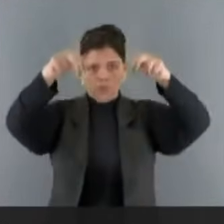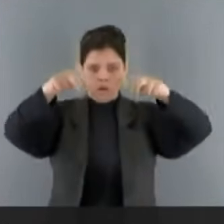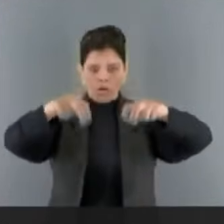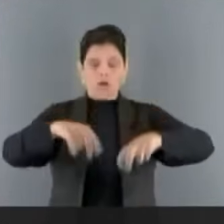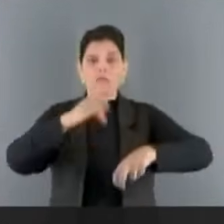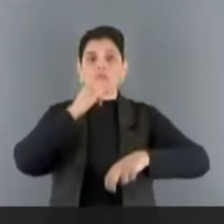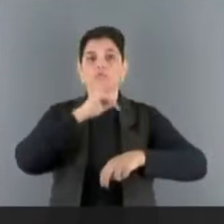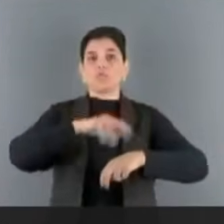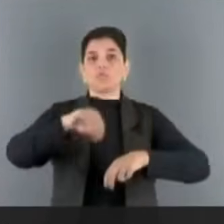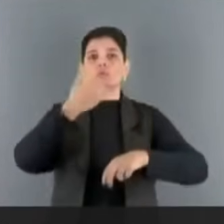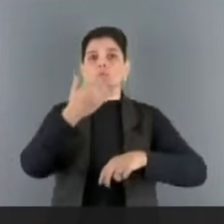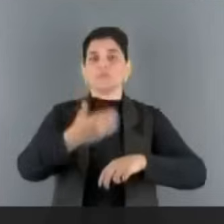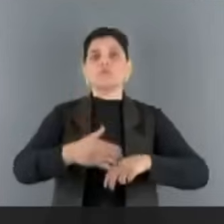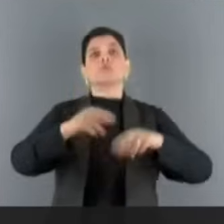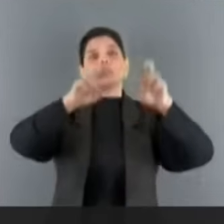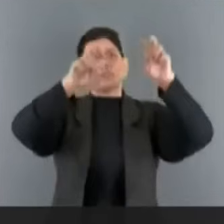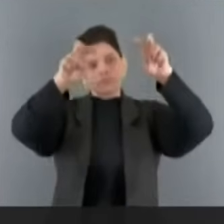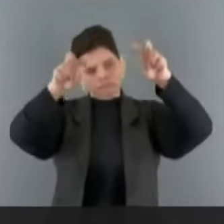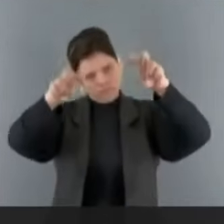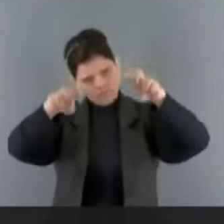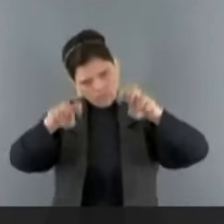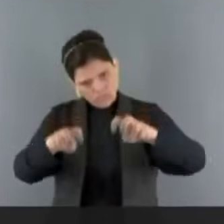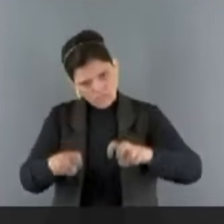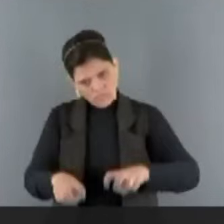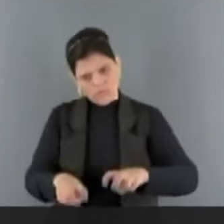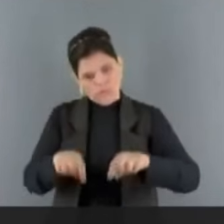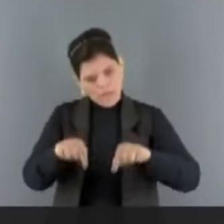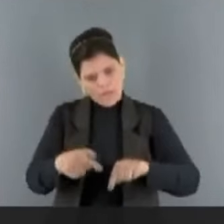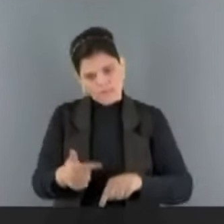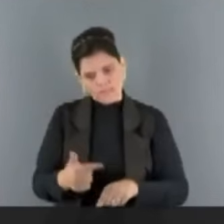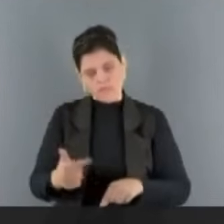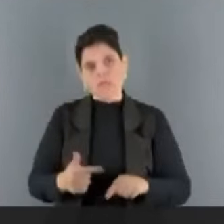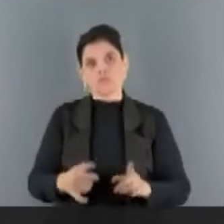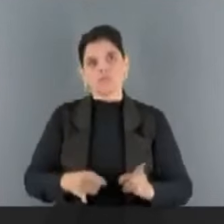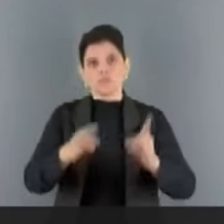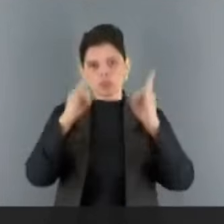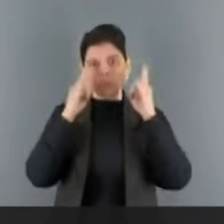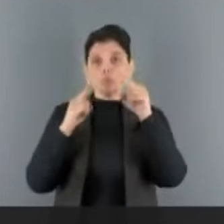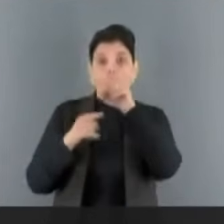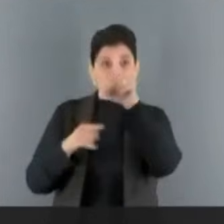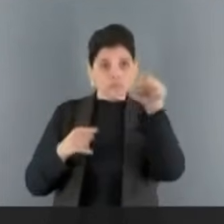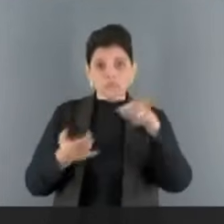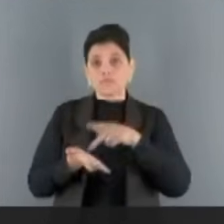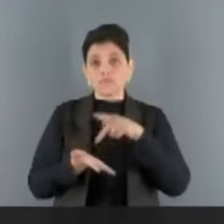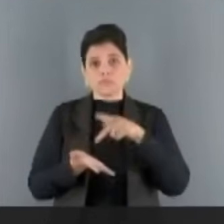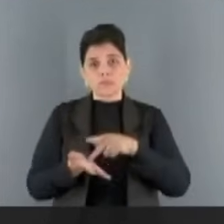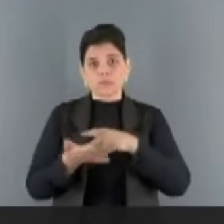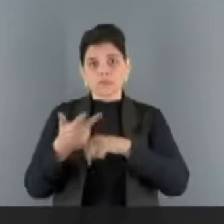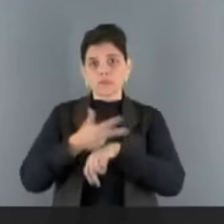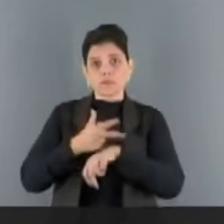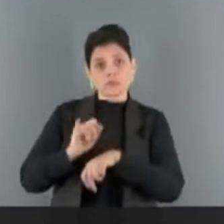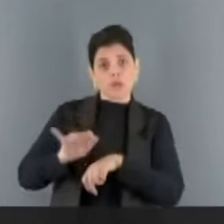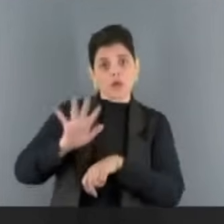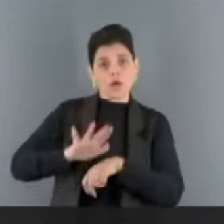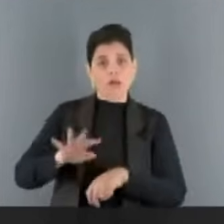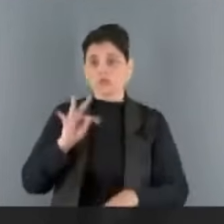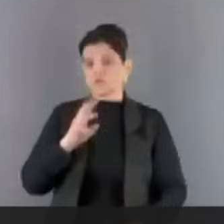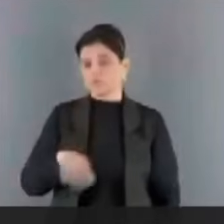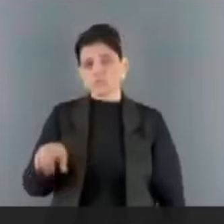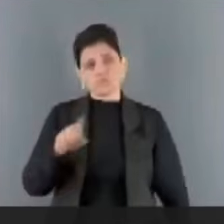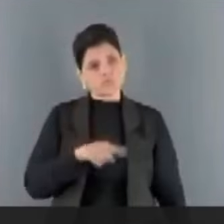imagens, elas são verdadeiras. É isso que e